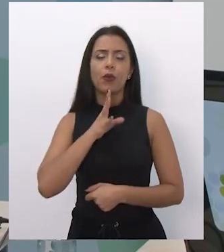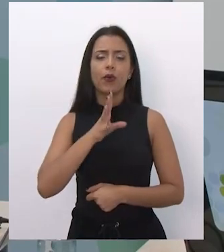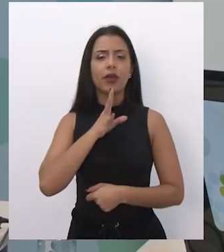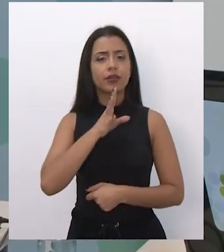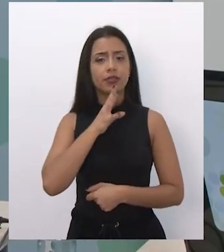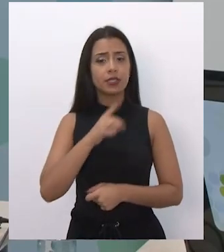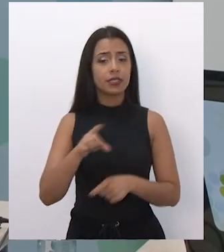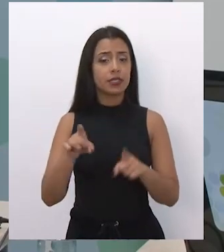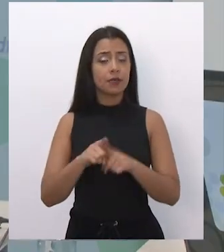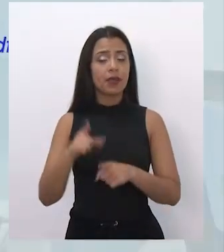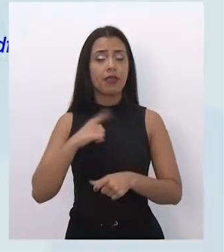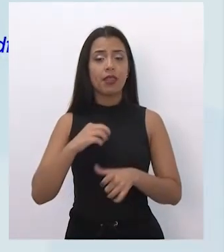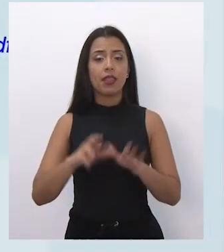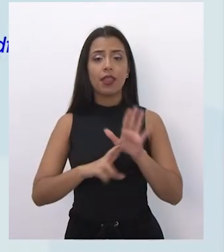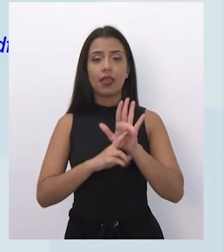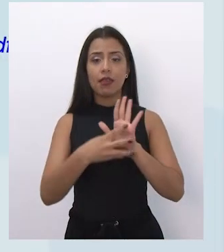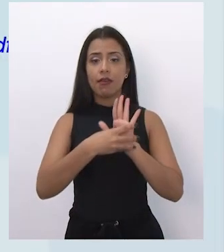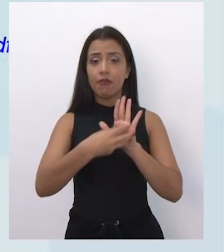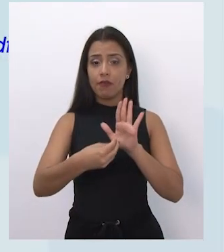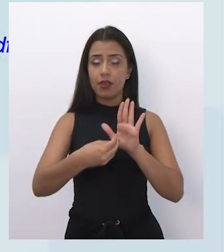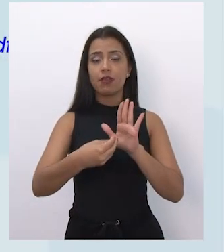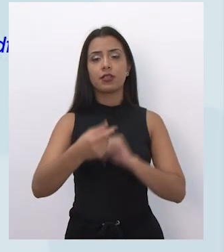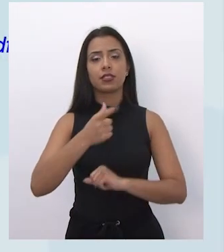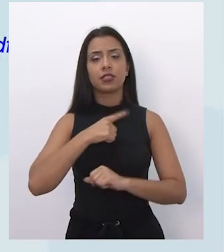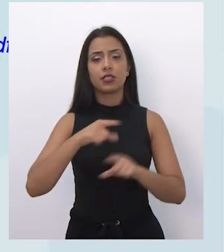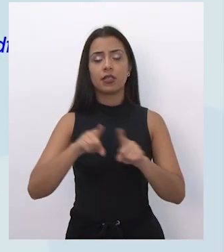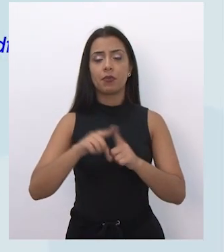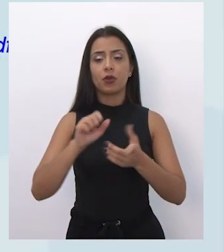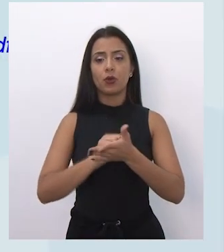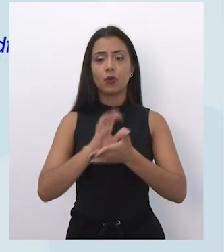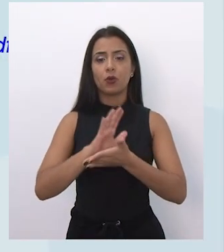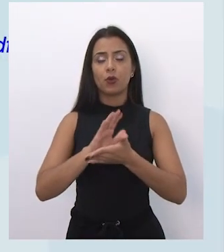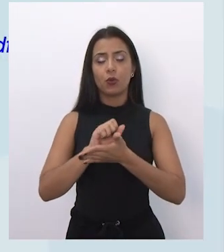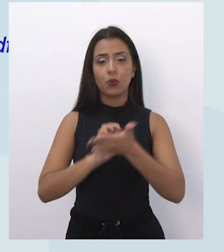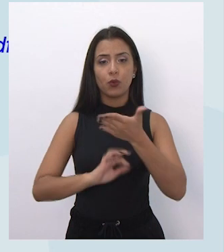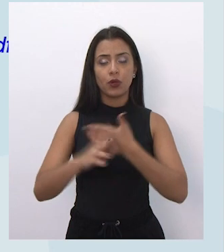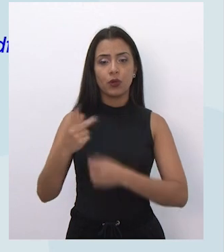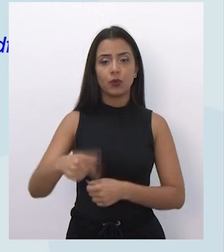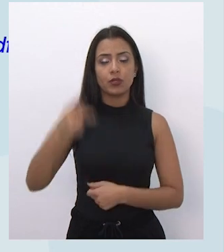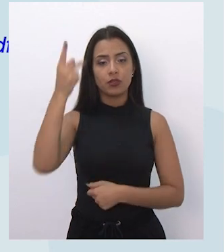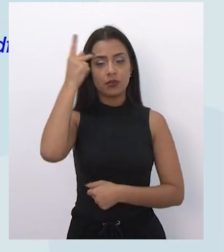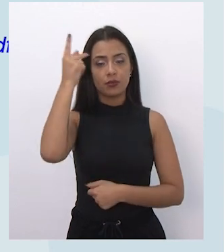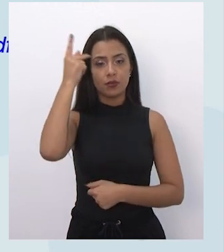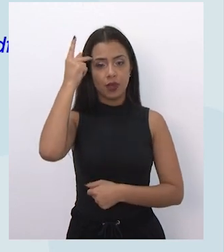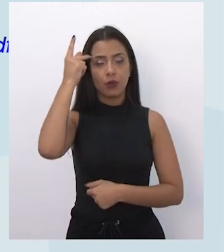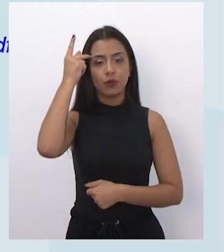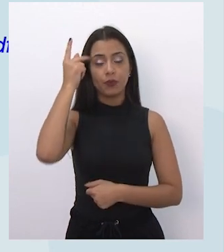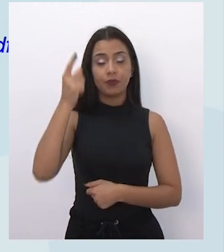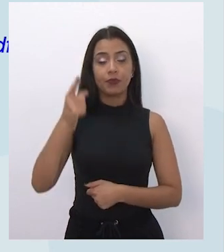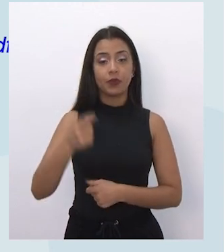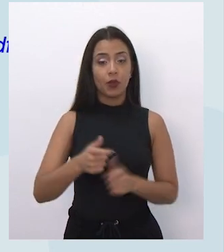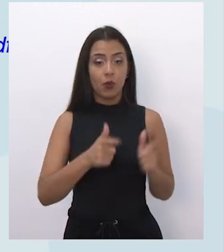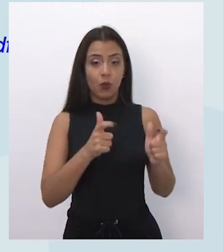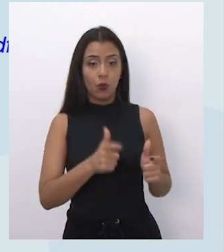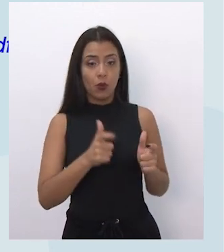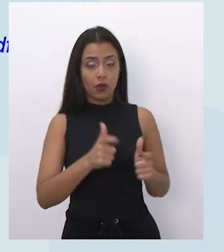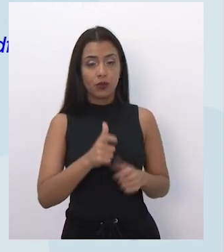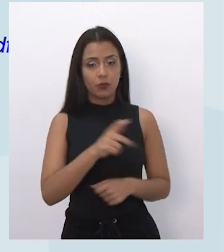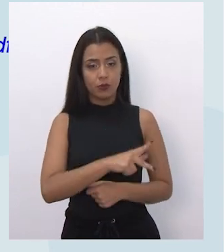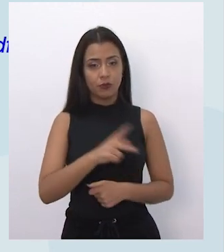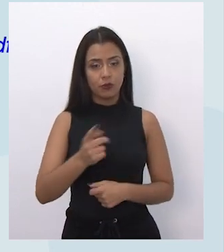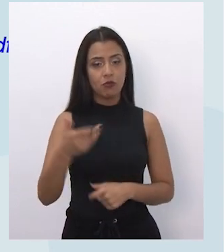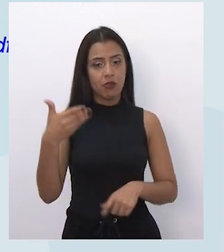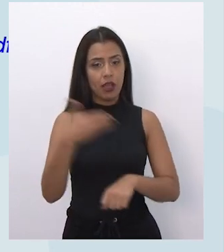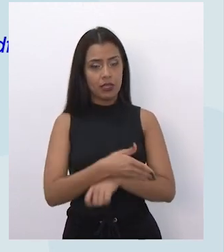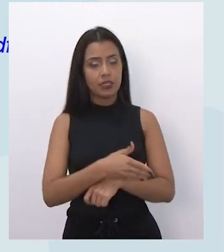ainda como referência, portanto, o currículo do Estado de São Paulo. Que é onde os professores conseguem ter acesso aí